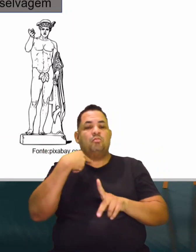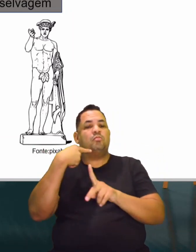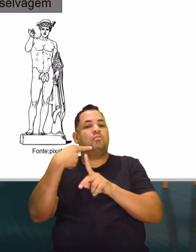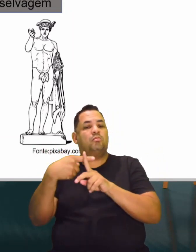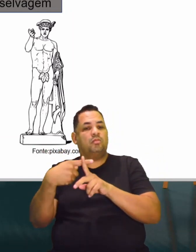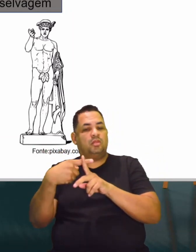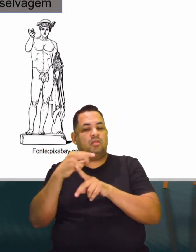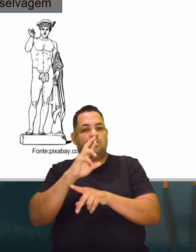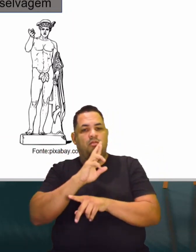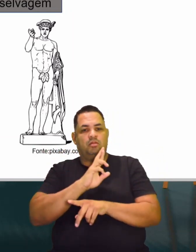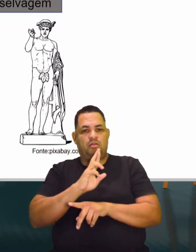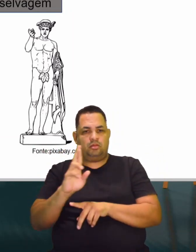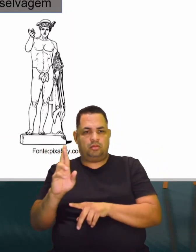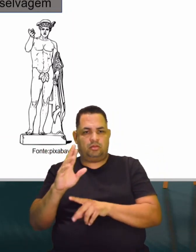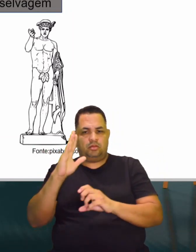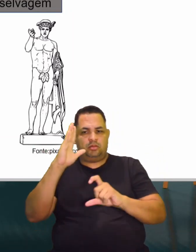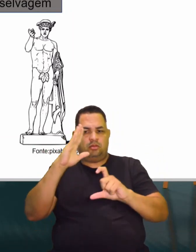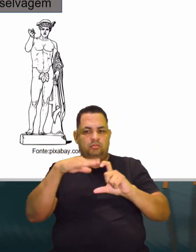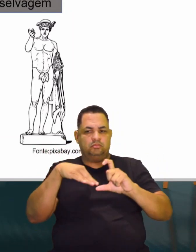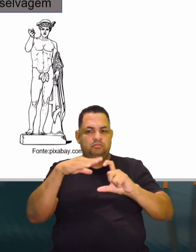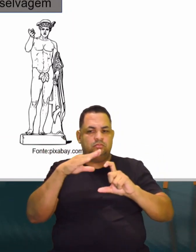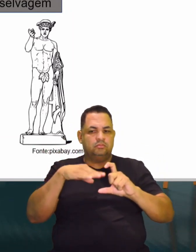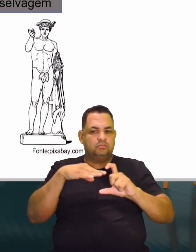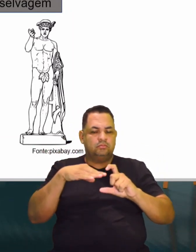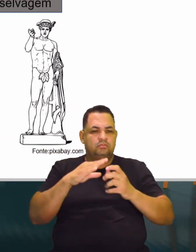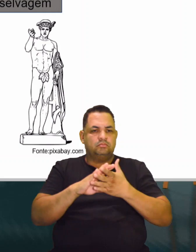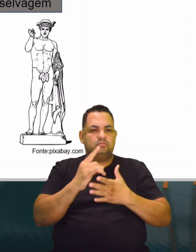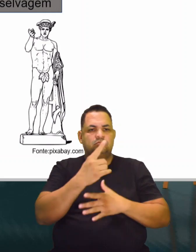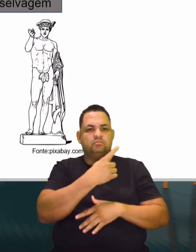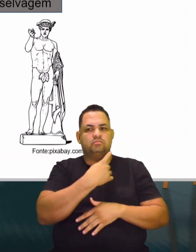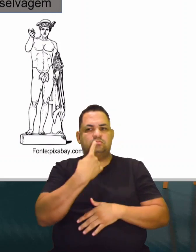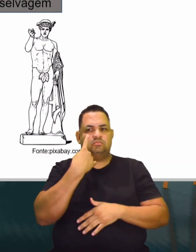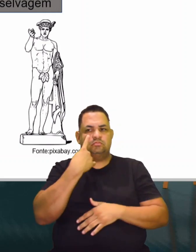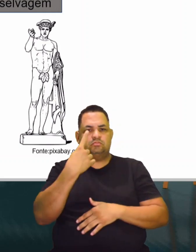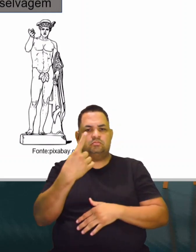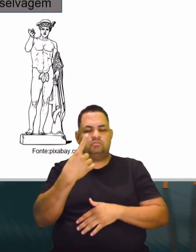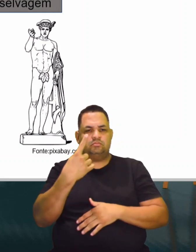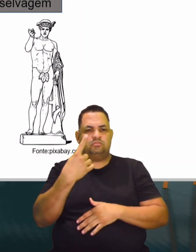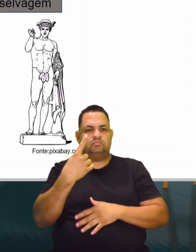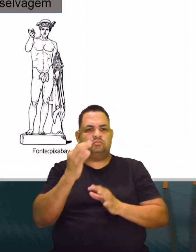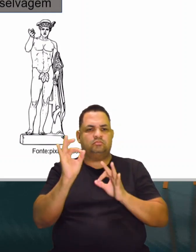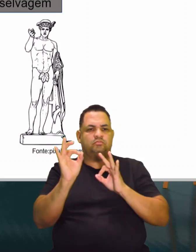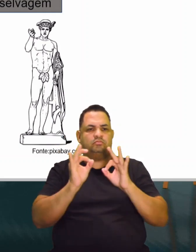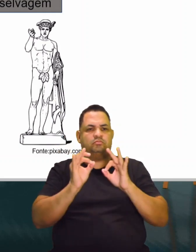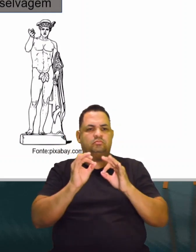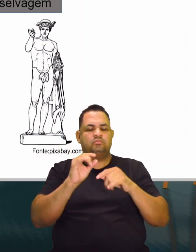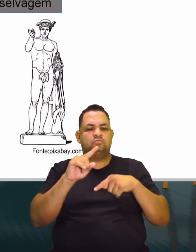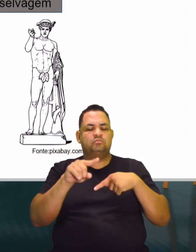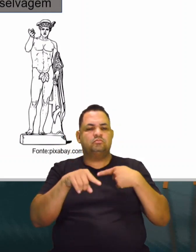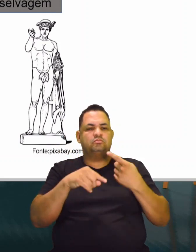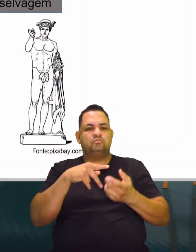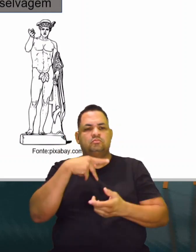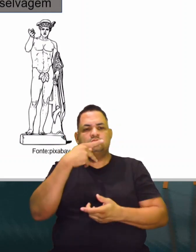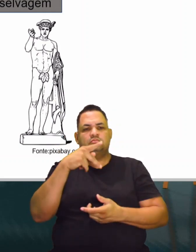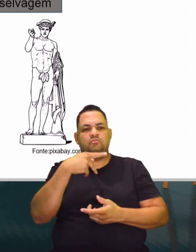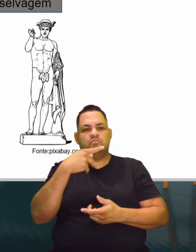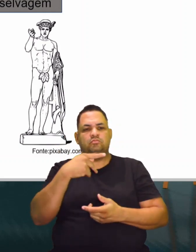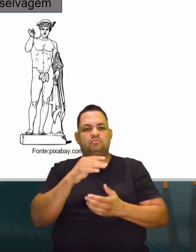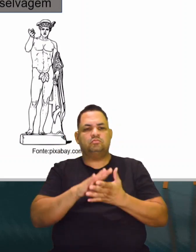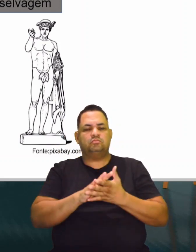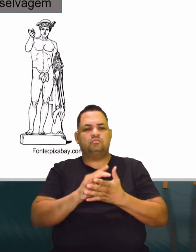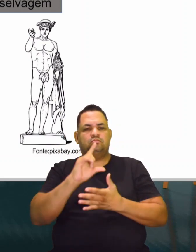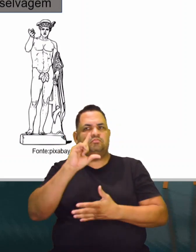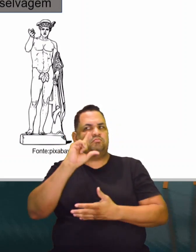que são essas mitologias. E nós vamos observar ali, que logo irei falar, um pouco